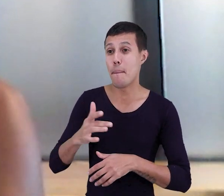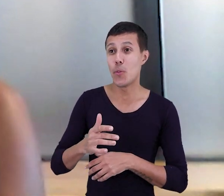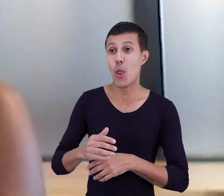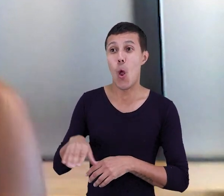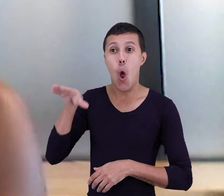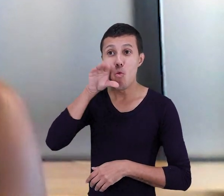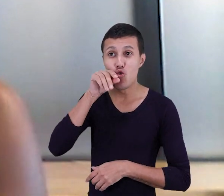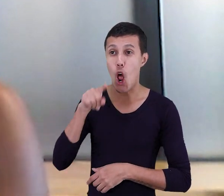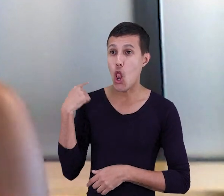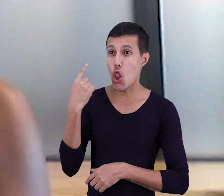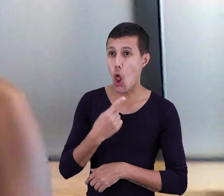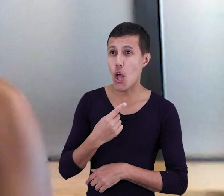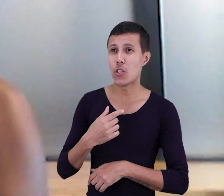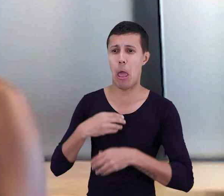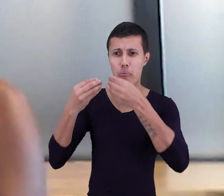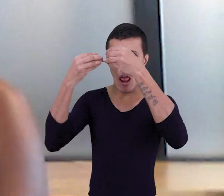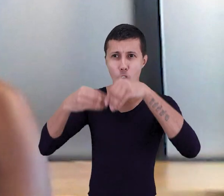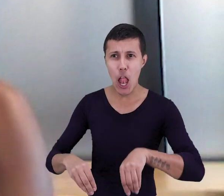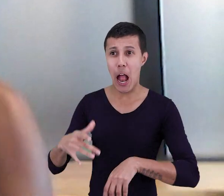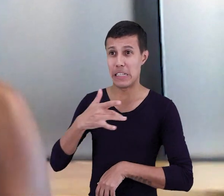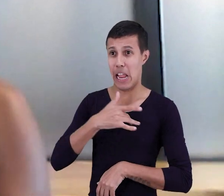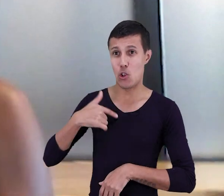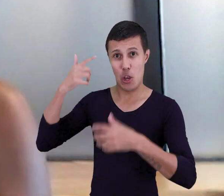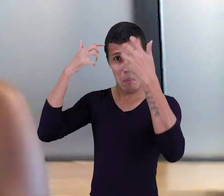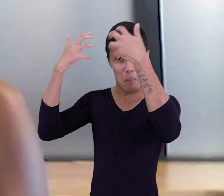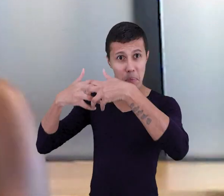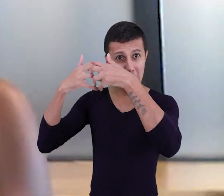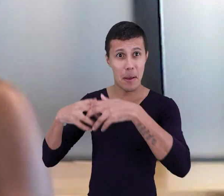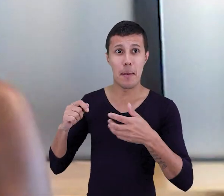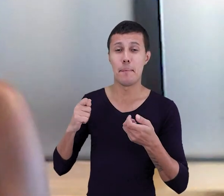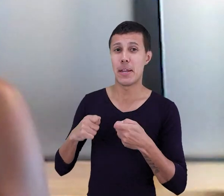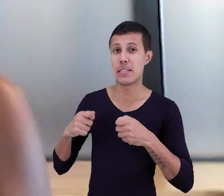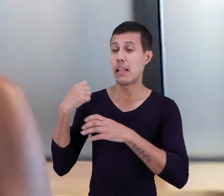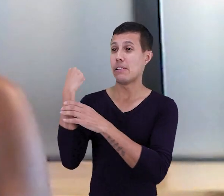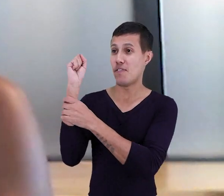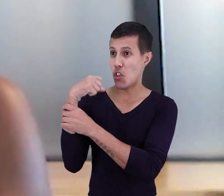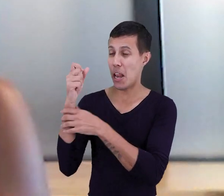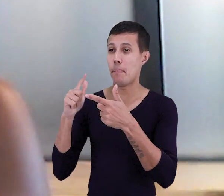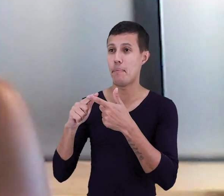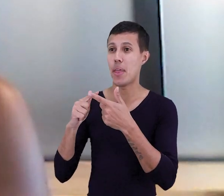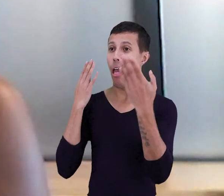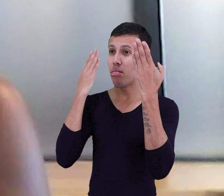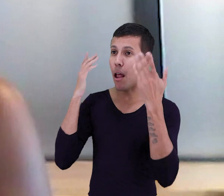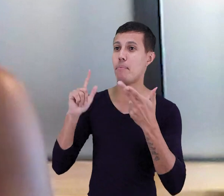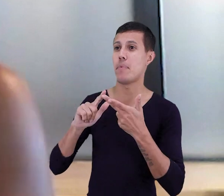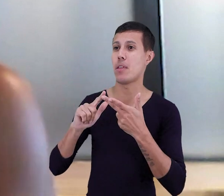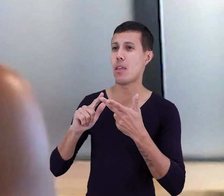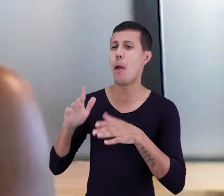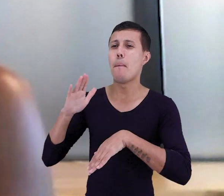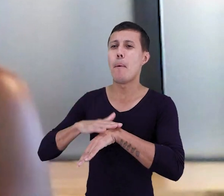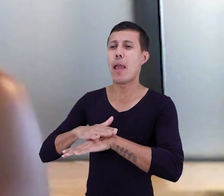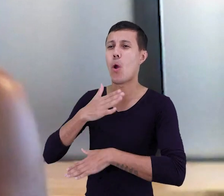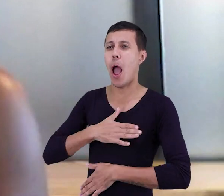que preservar a saúde mental das pessoas, a gente tem que falar sobre atividade física, sobre terapia, sobre o momento do cafezinho. Não dá para